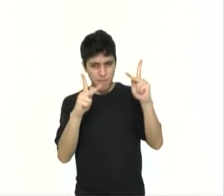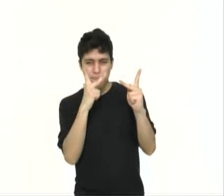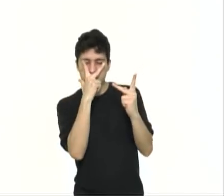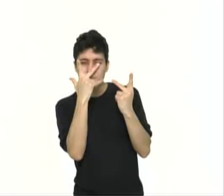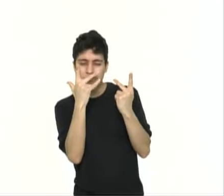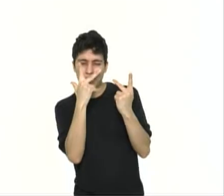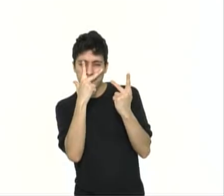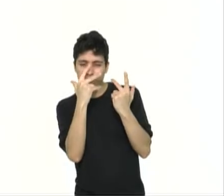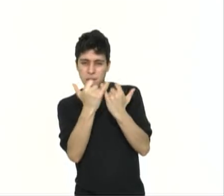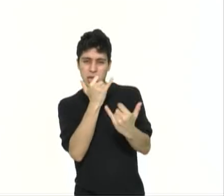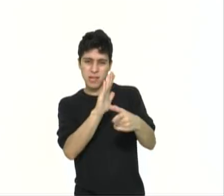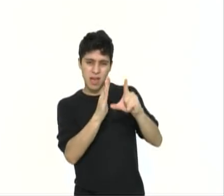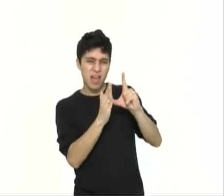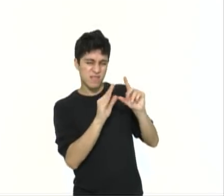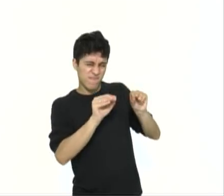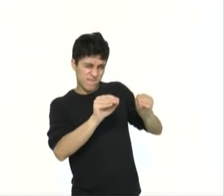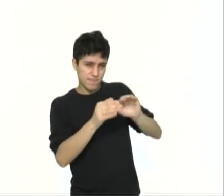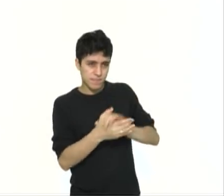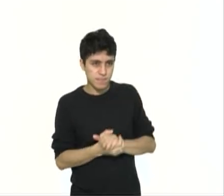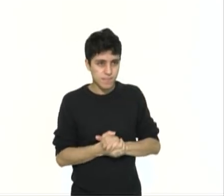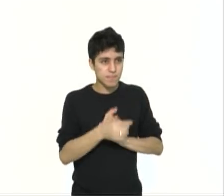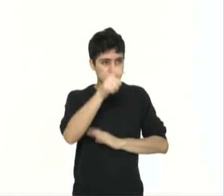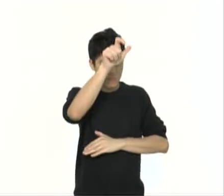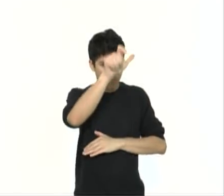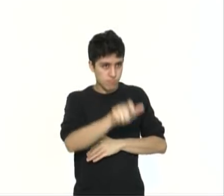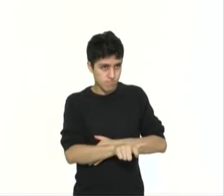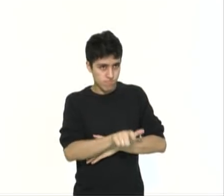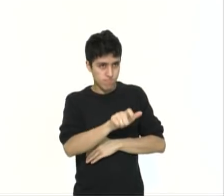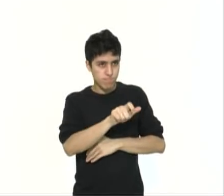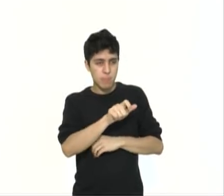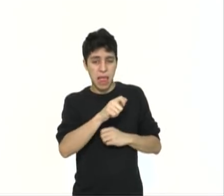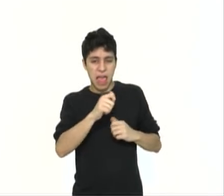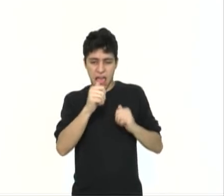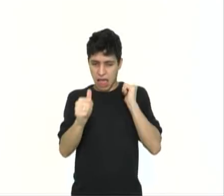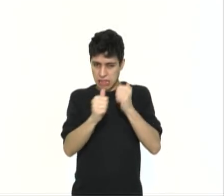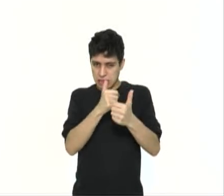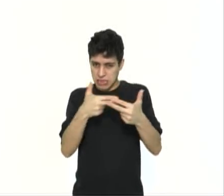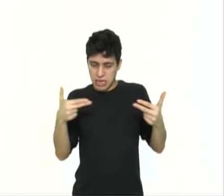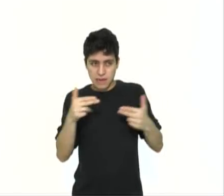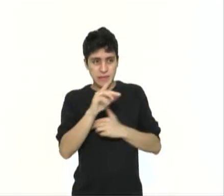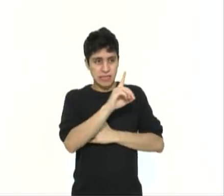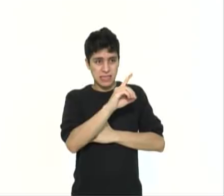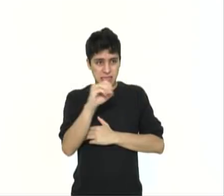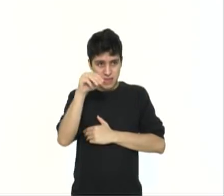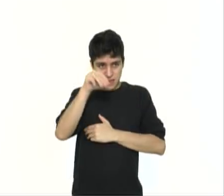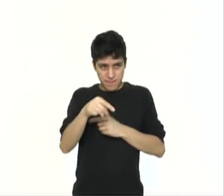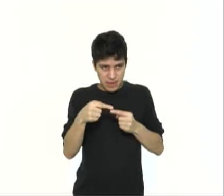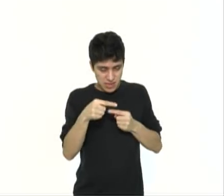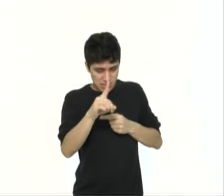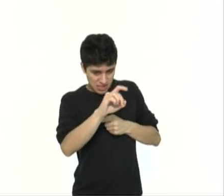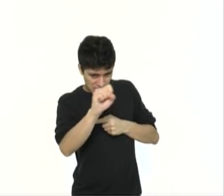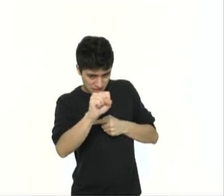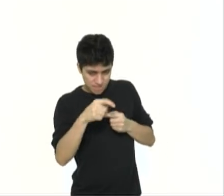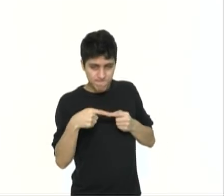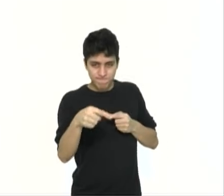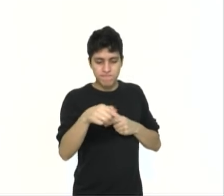atleta percorre a distância de 100 metros em 10 segundos. Qual é a velocidade escalar, né, sua velocidade média